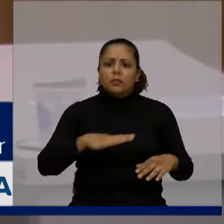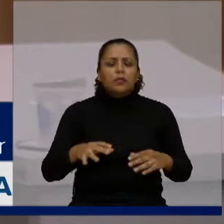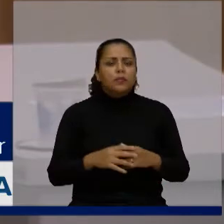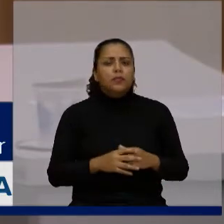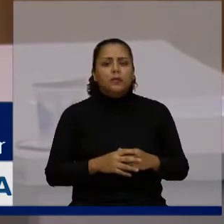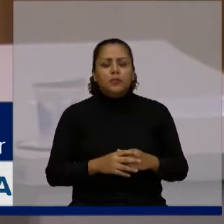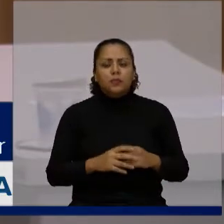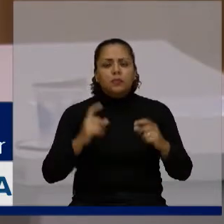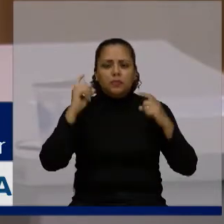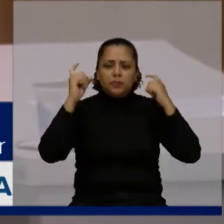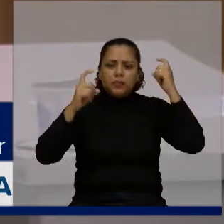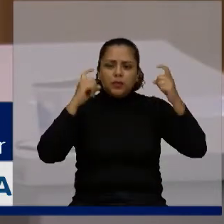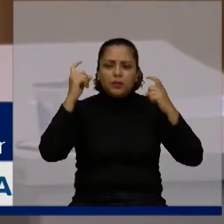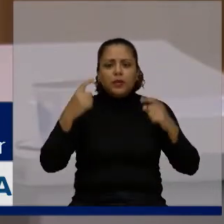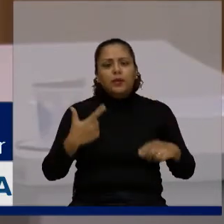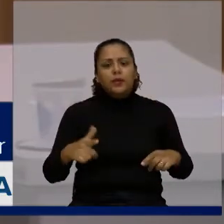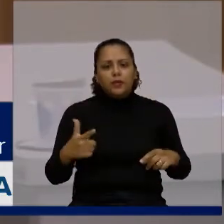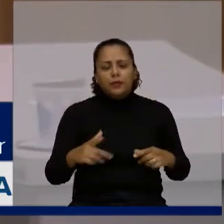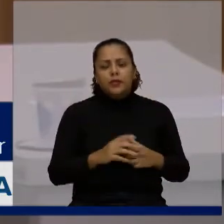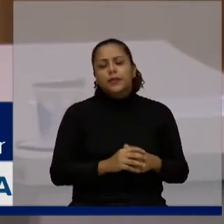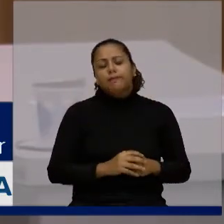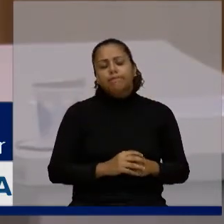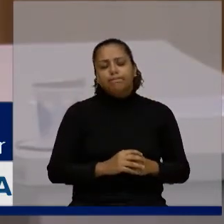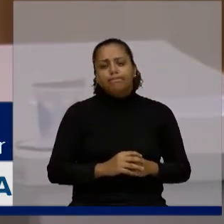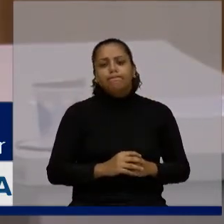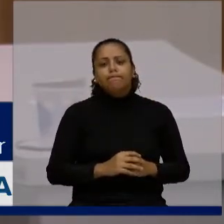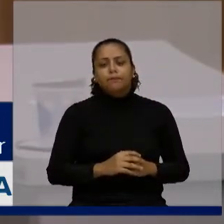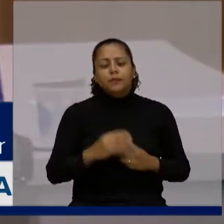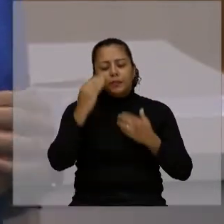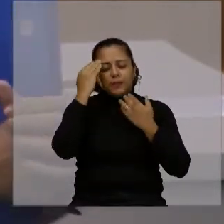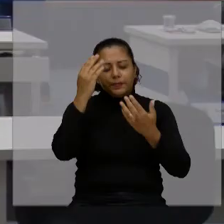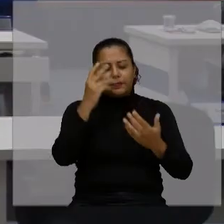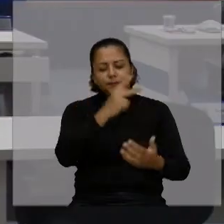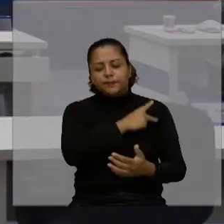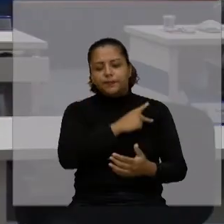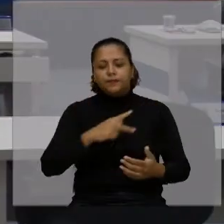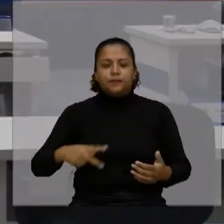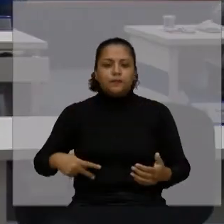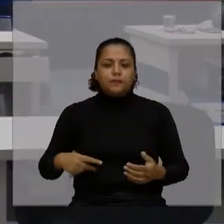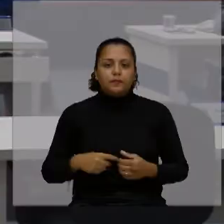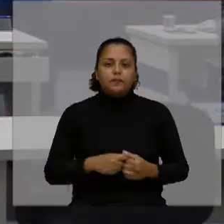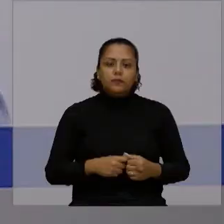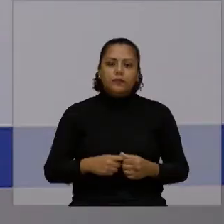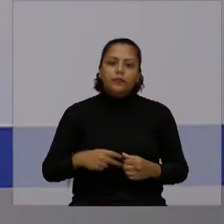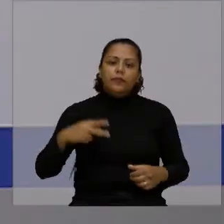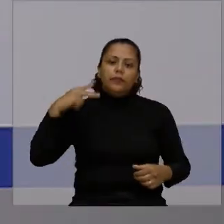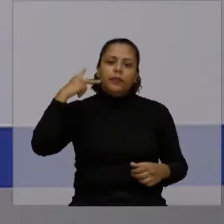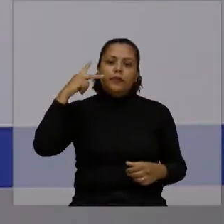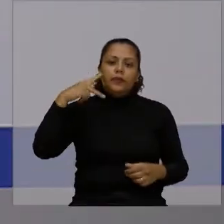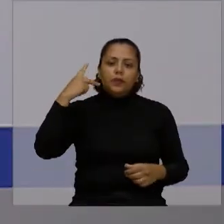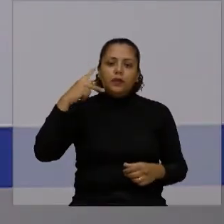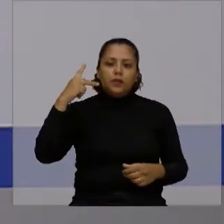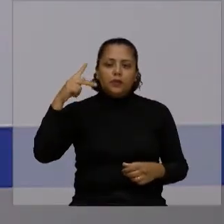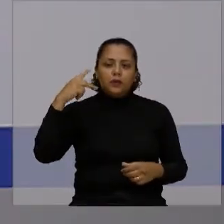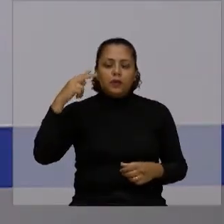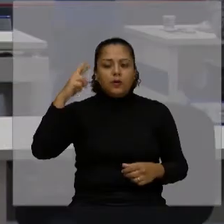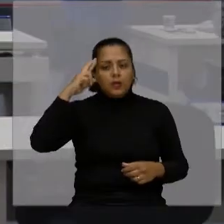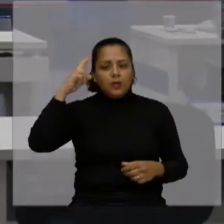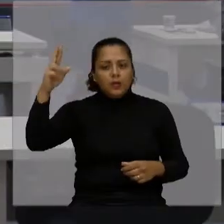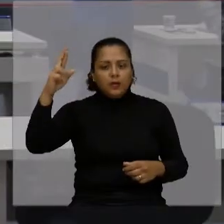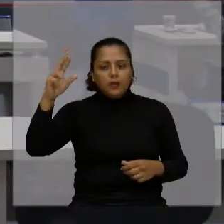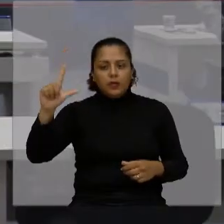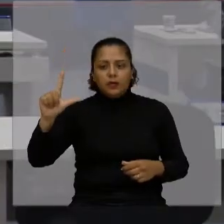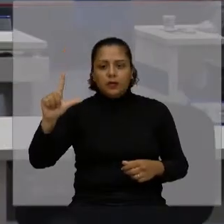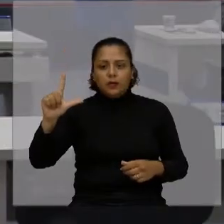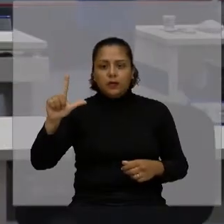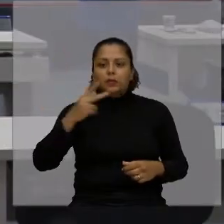ter o censo esse ano. Muito obrigado, senhor presidente. Com a palavra, vereador, líder do PL, Lino Bispo.